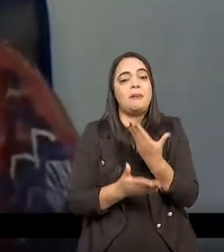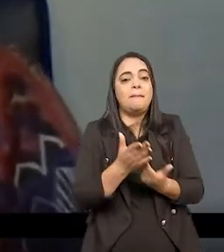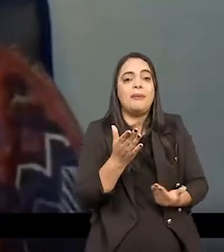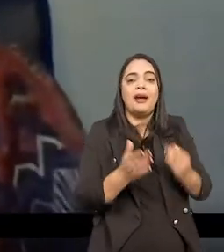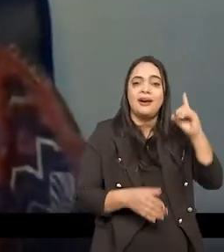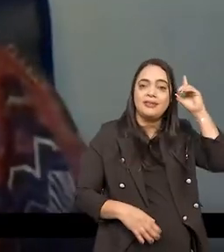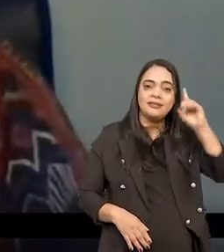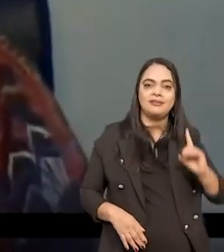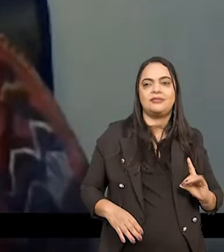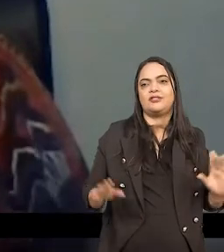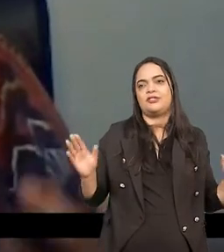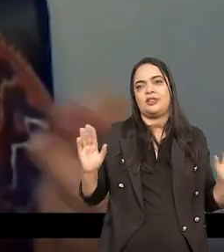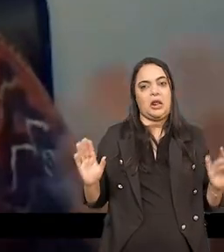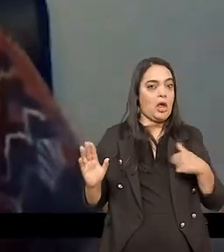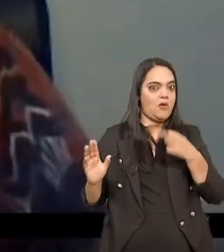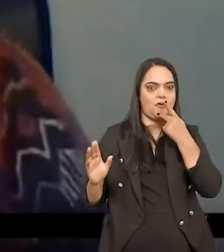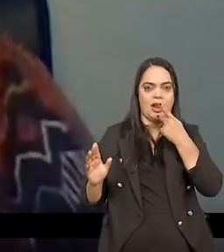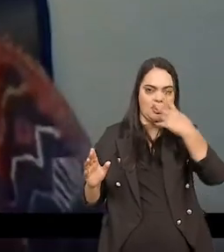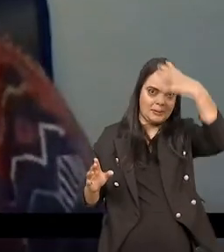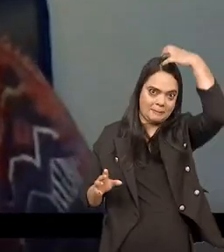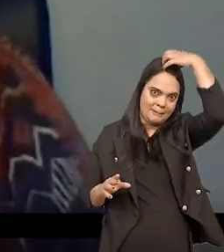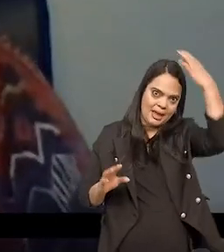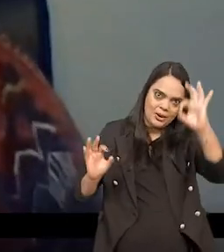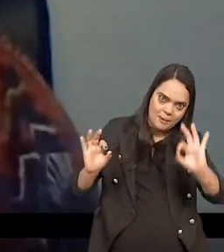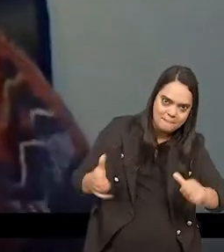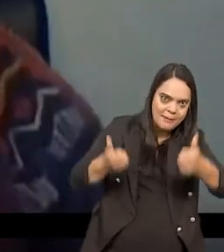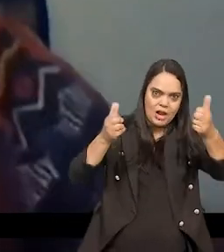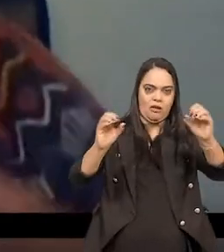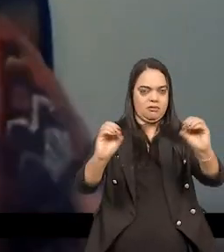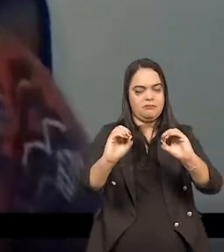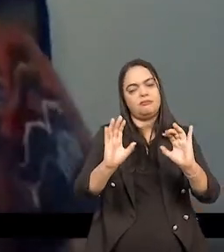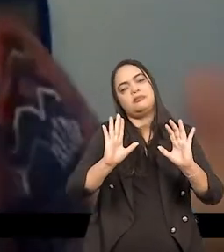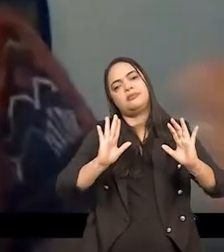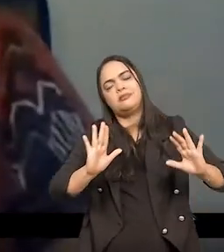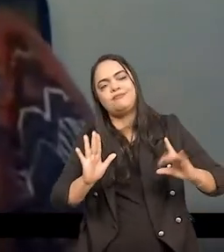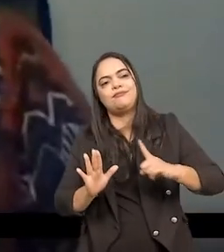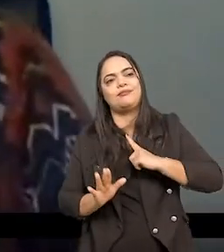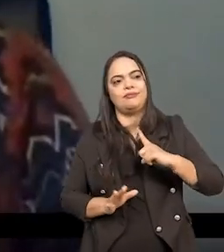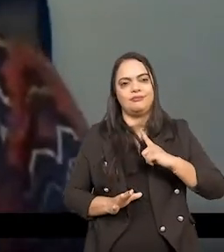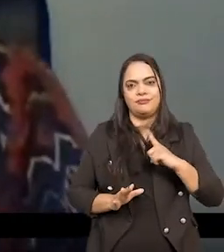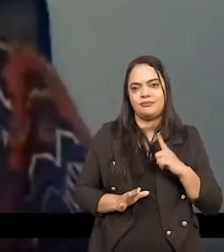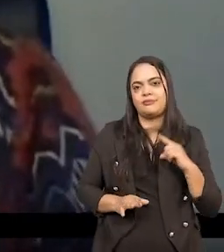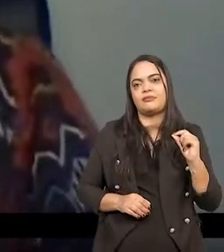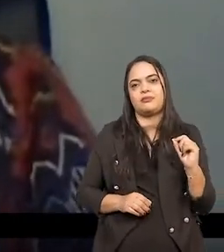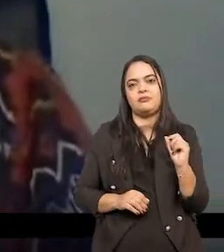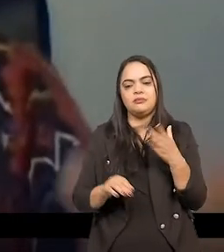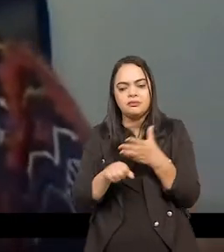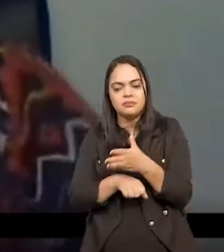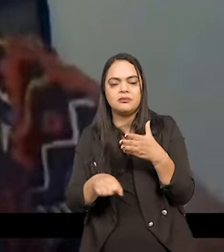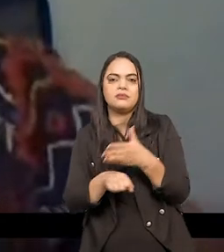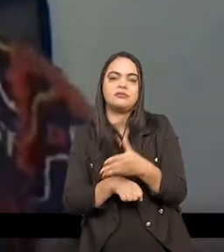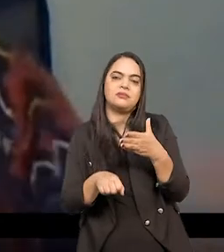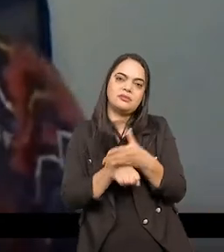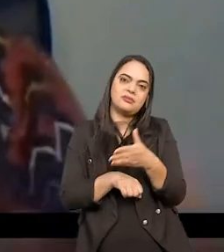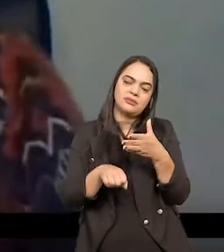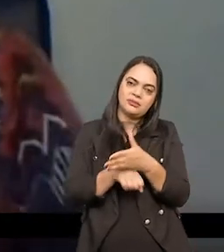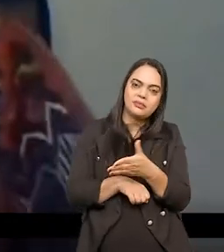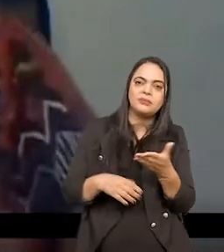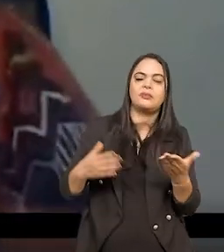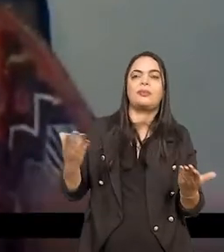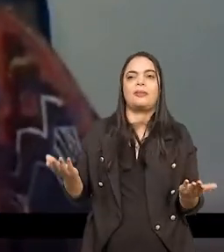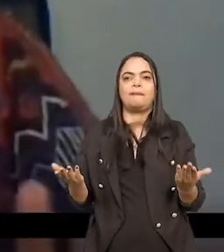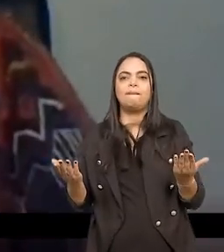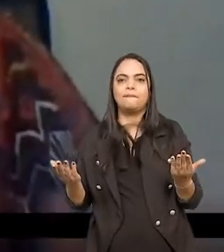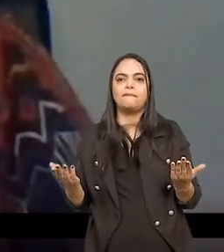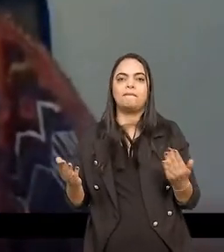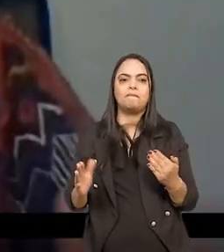dizendo que o Império era melhor, mas havia uma crescente participação de pessoas, e mesmo,